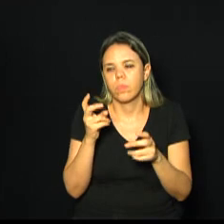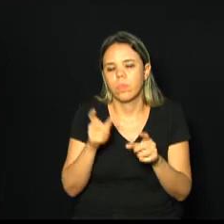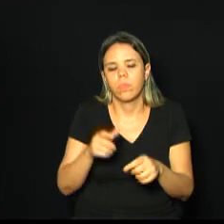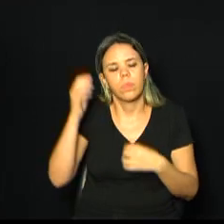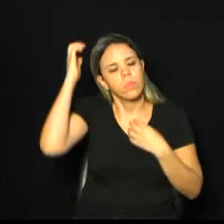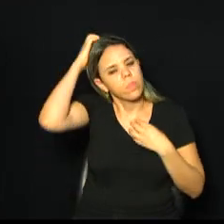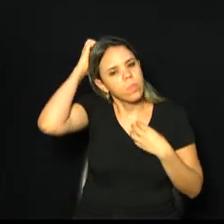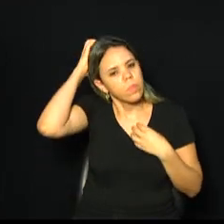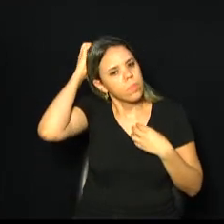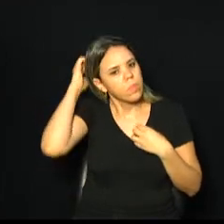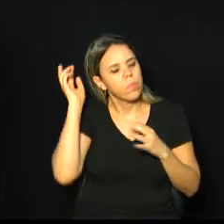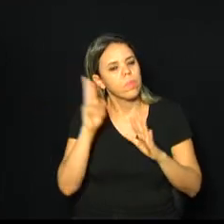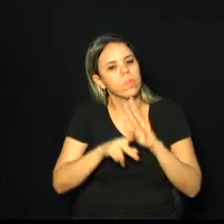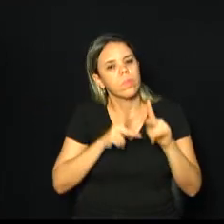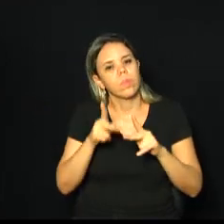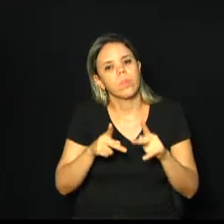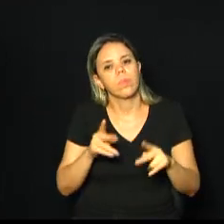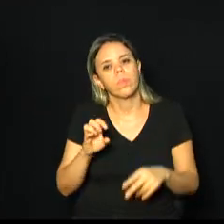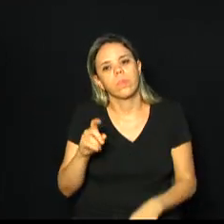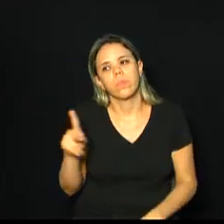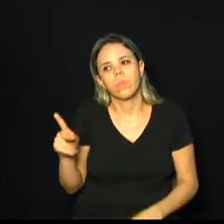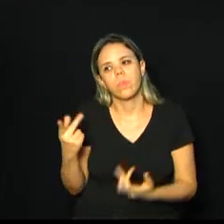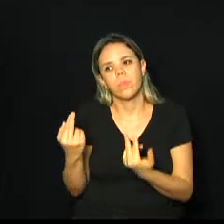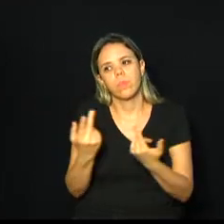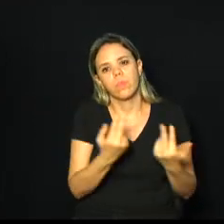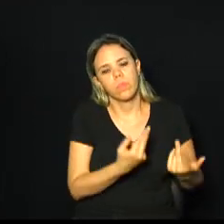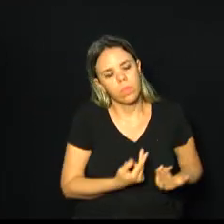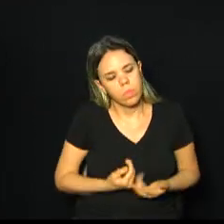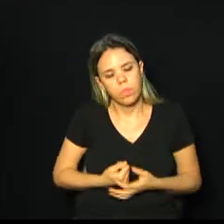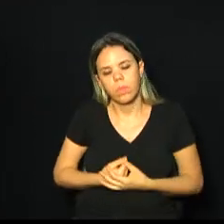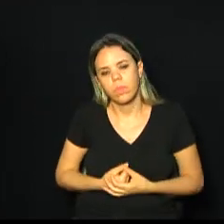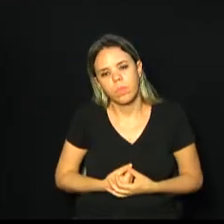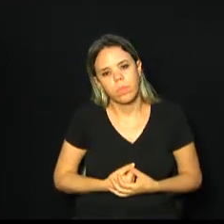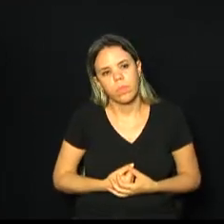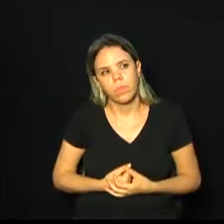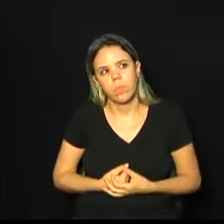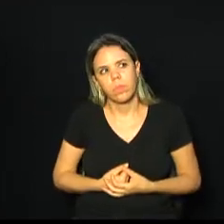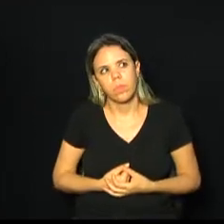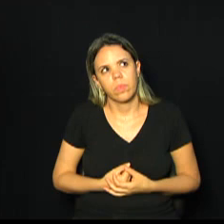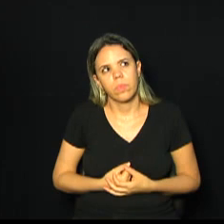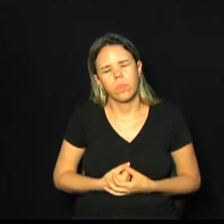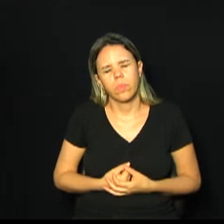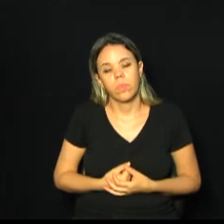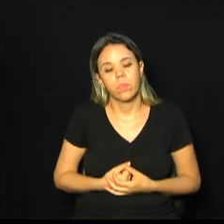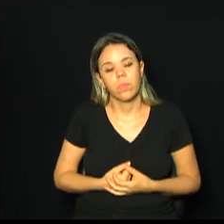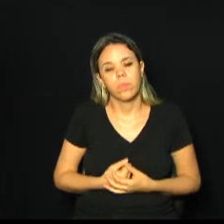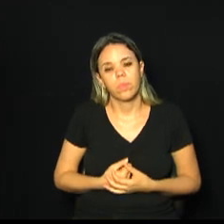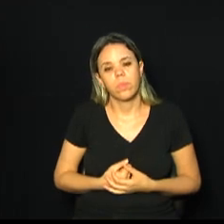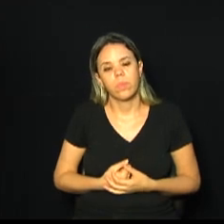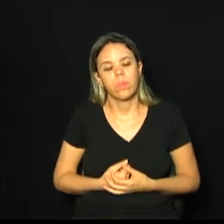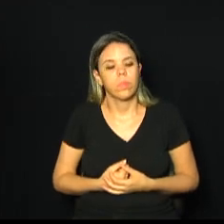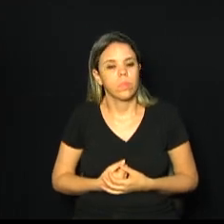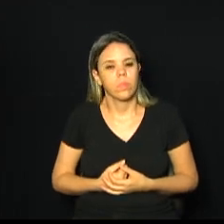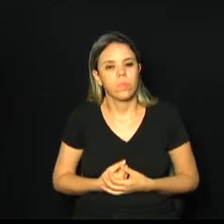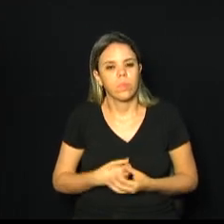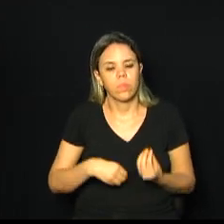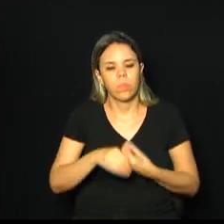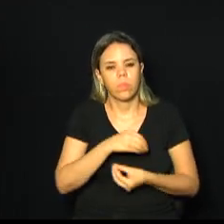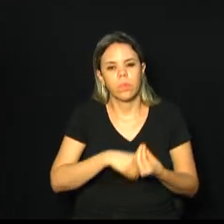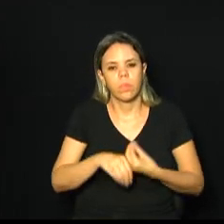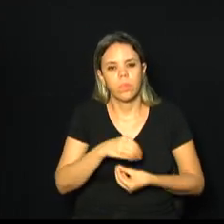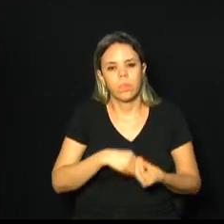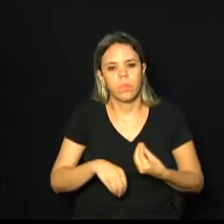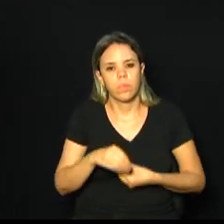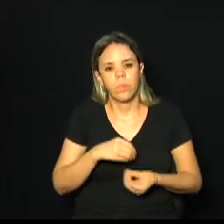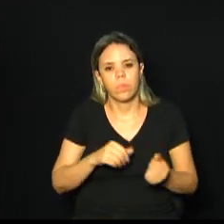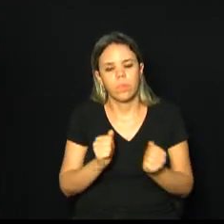tem várias pessoas com o mesmo CEP. Tá certo? E o outro processo é misturar,